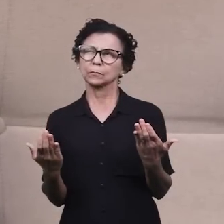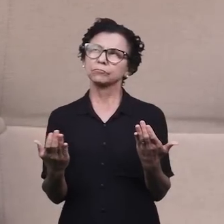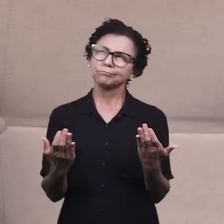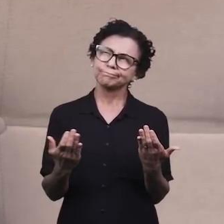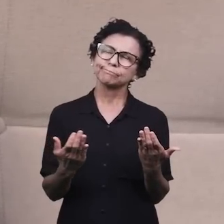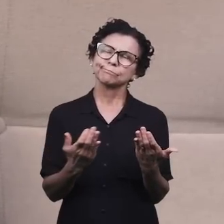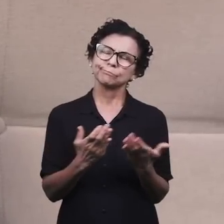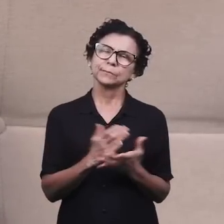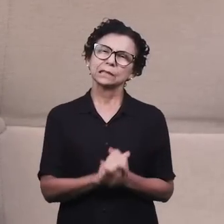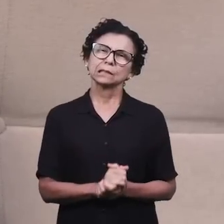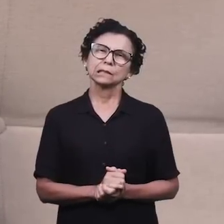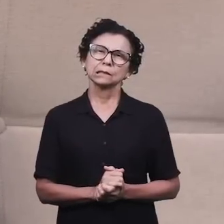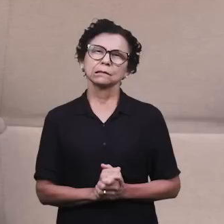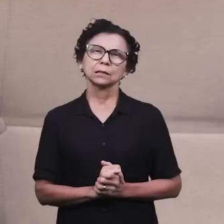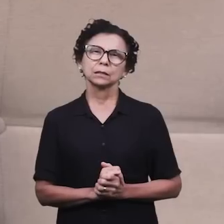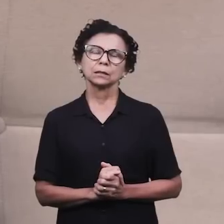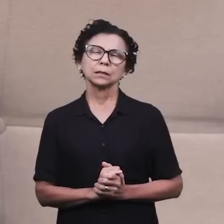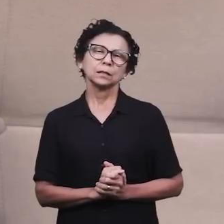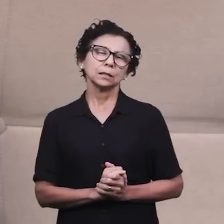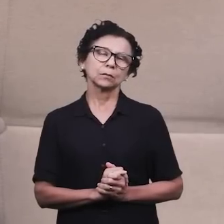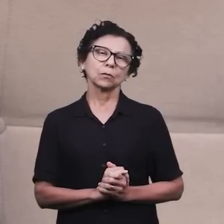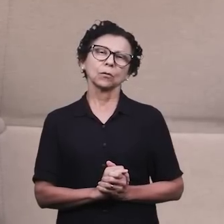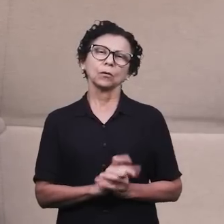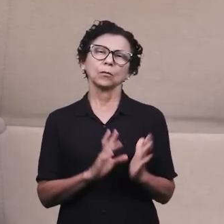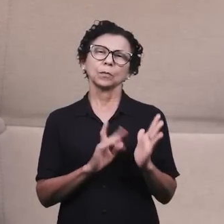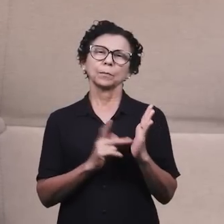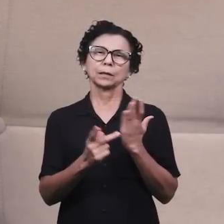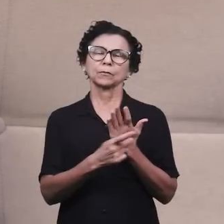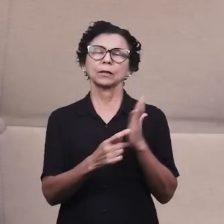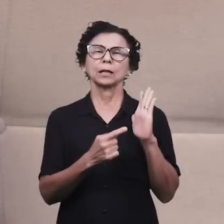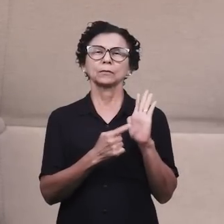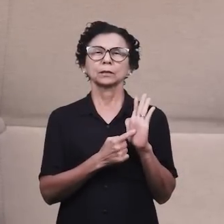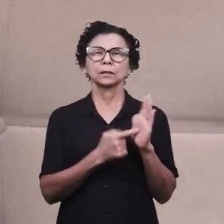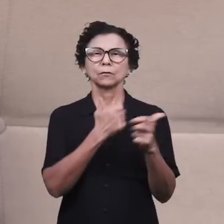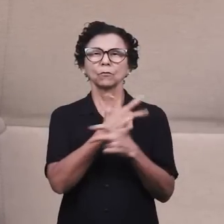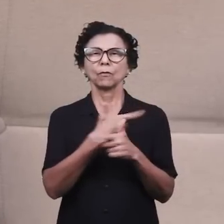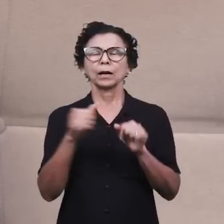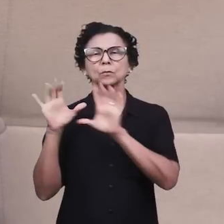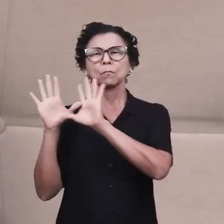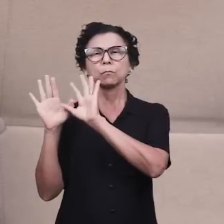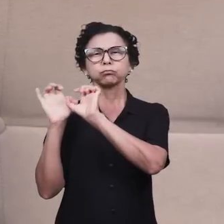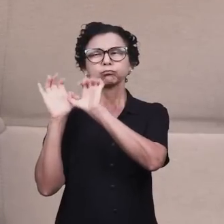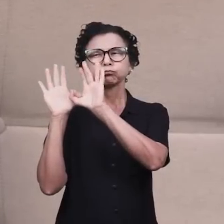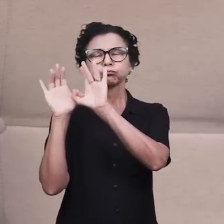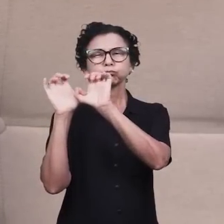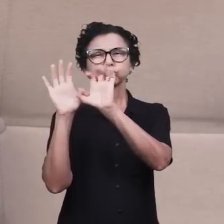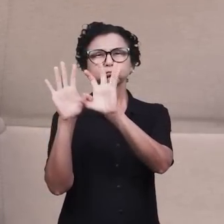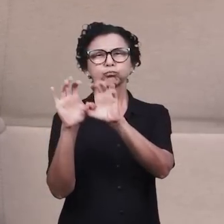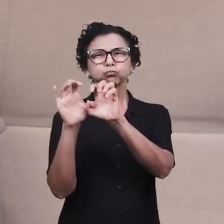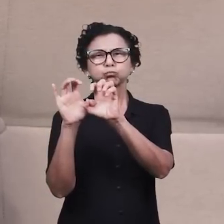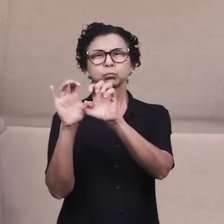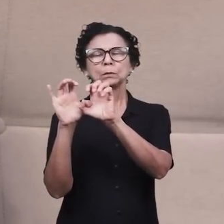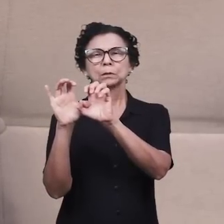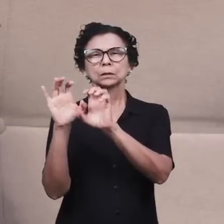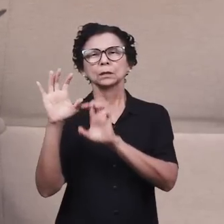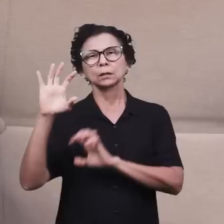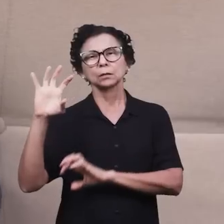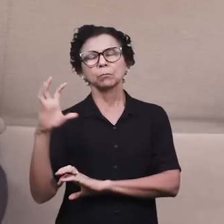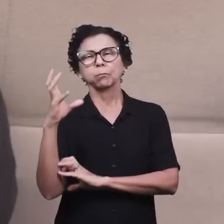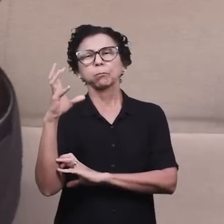cartas. Então, essa árvore aqui, ela vai nos lembrar de uma estrutura muito grande, debaixo da